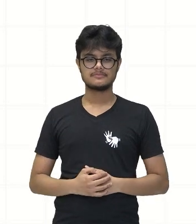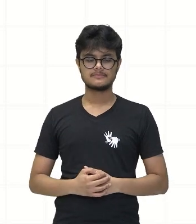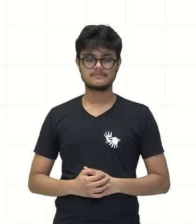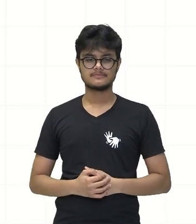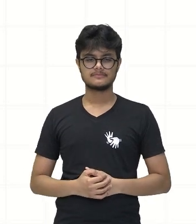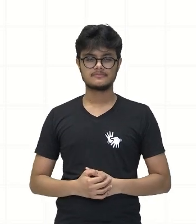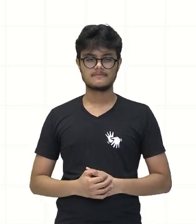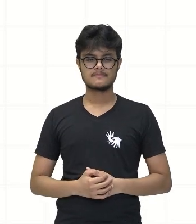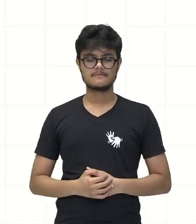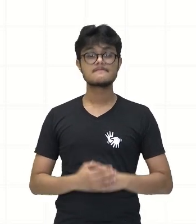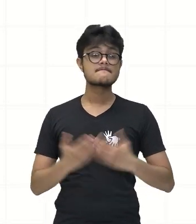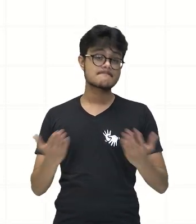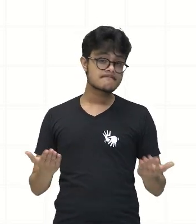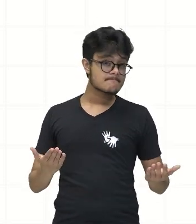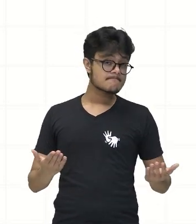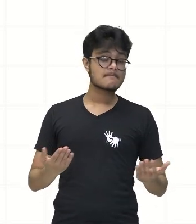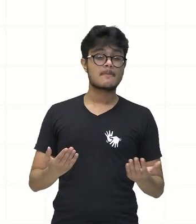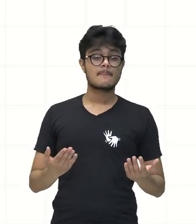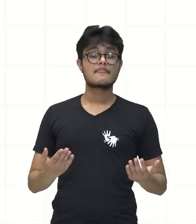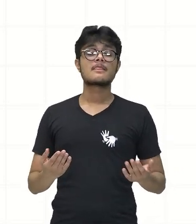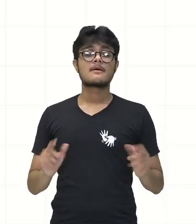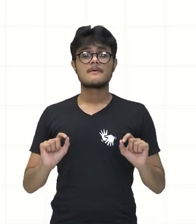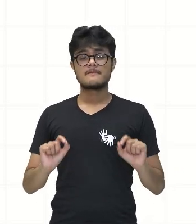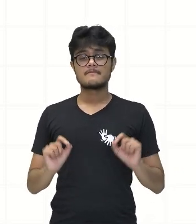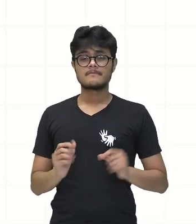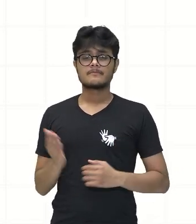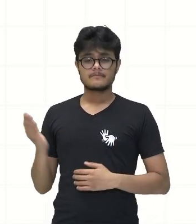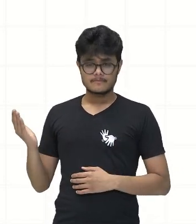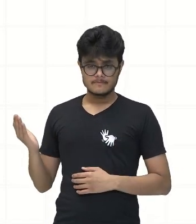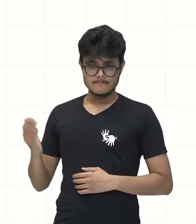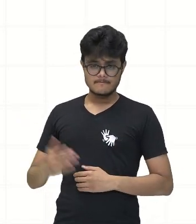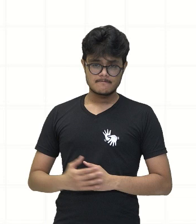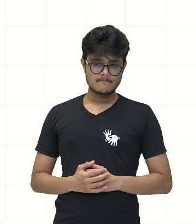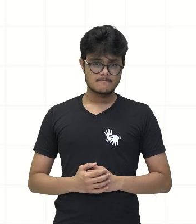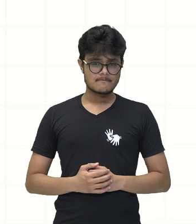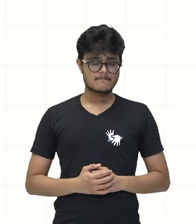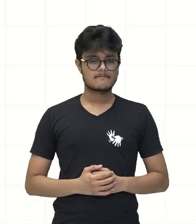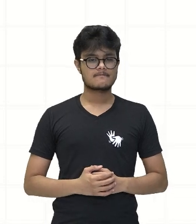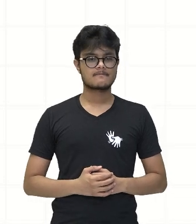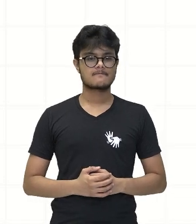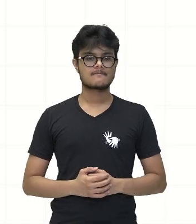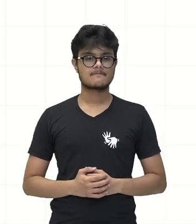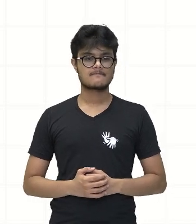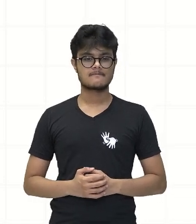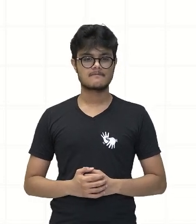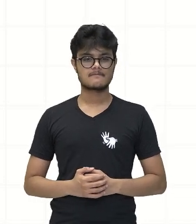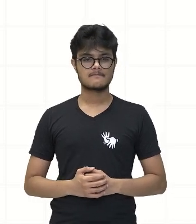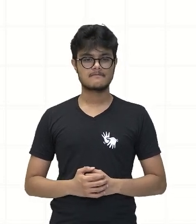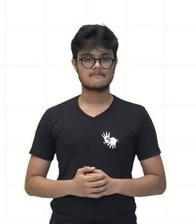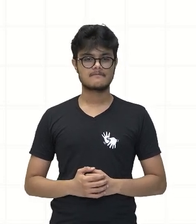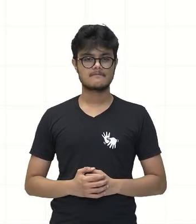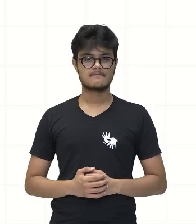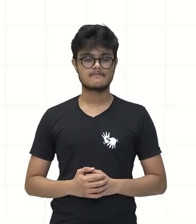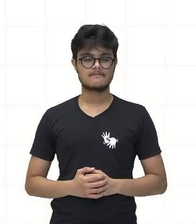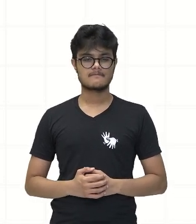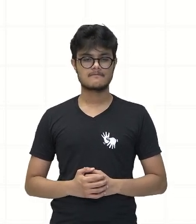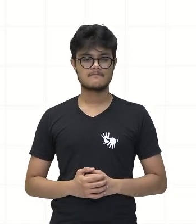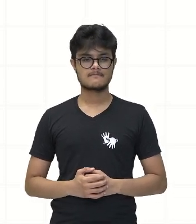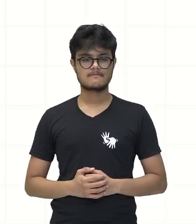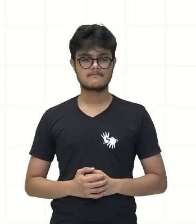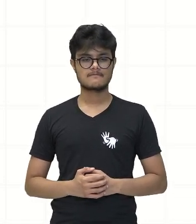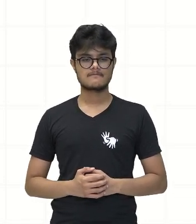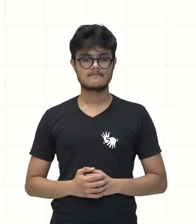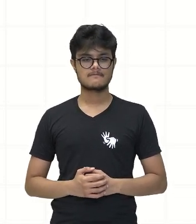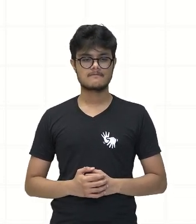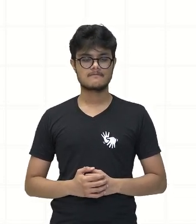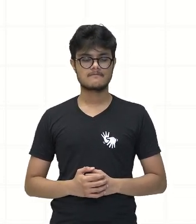Beleza? Então, ó, de novo, observando lá a propriedade 3, eu posso reescrever esse radical aqui, ó,